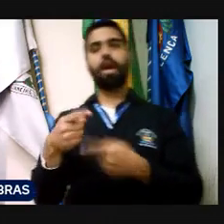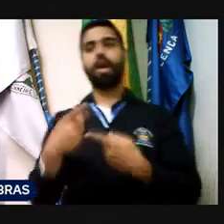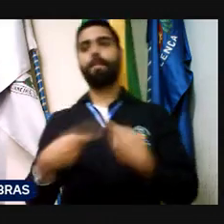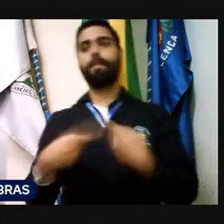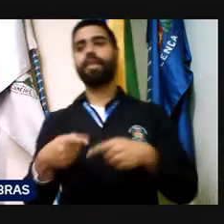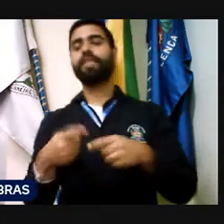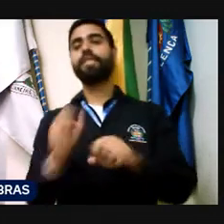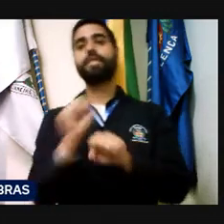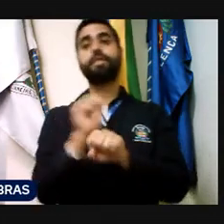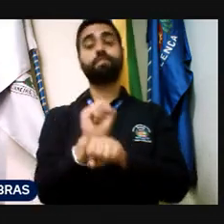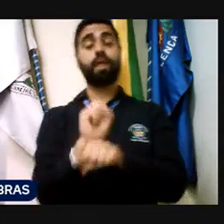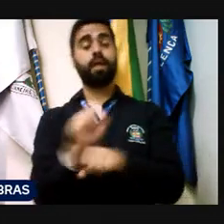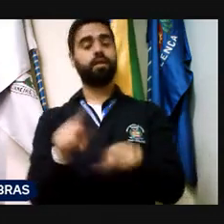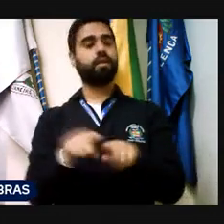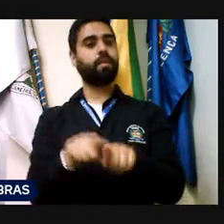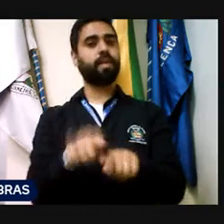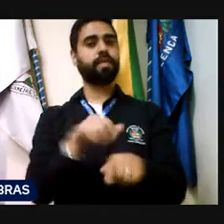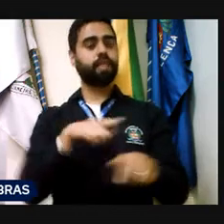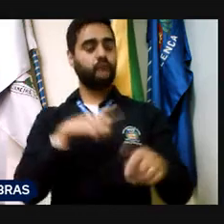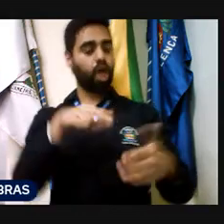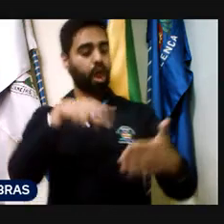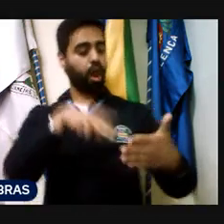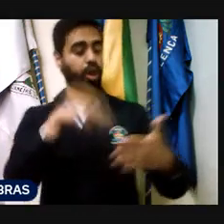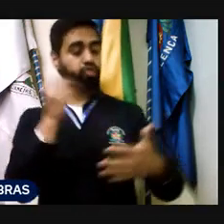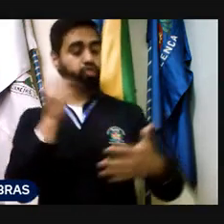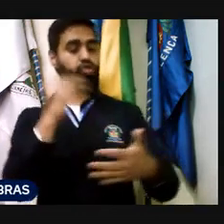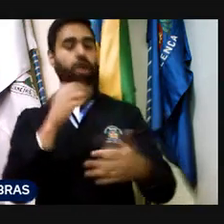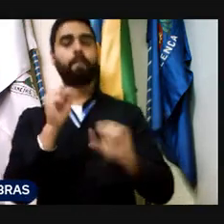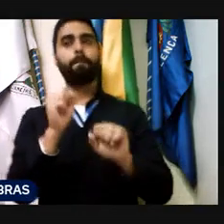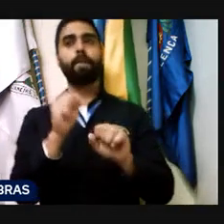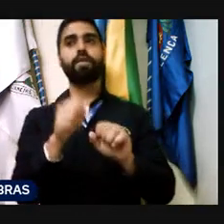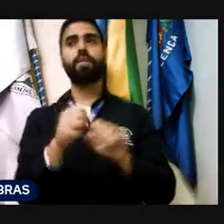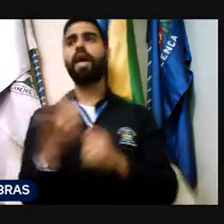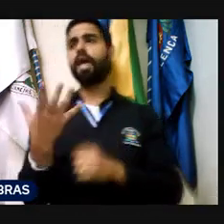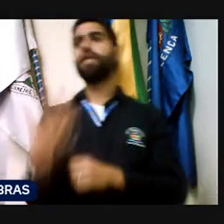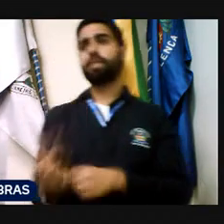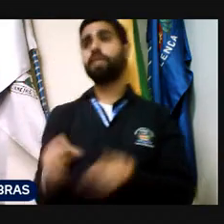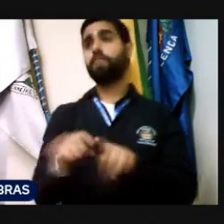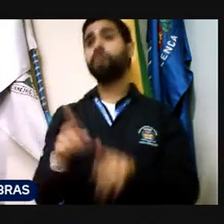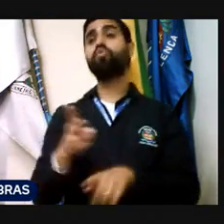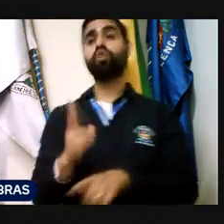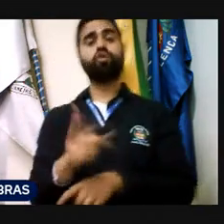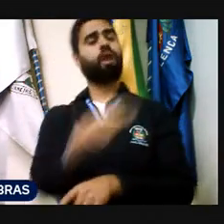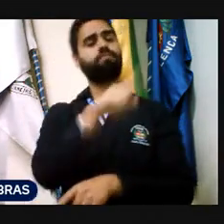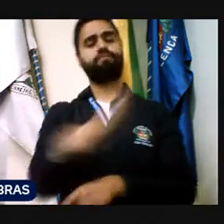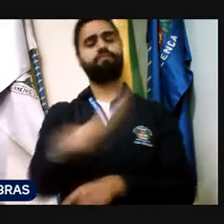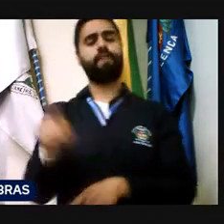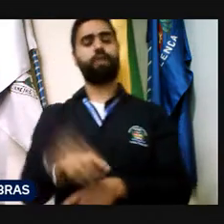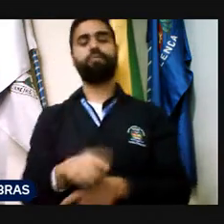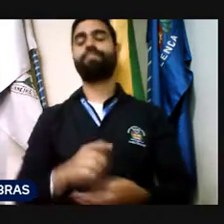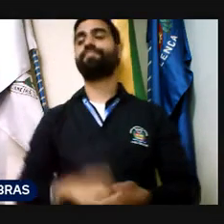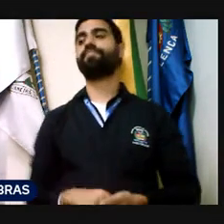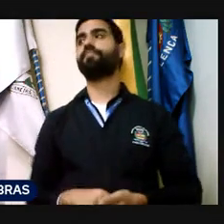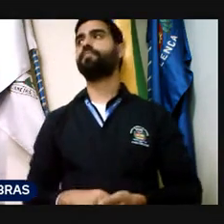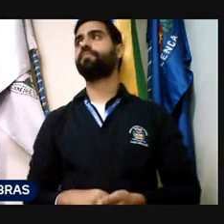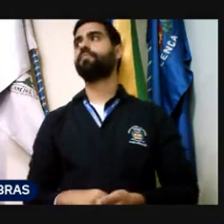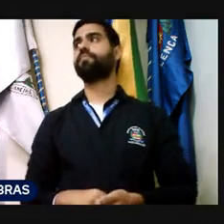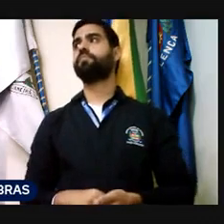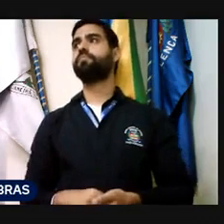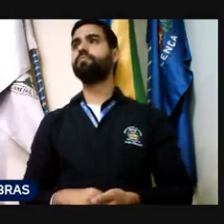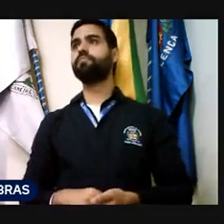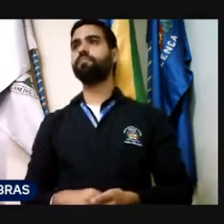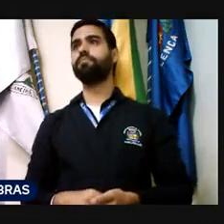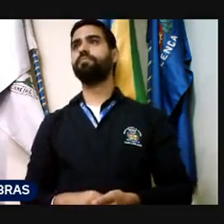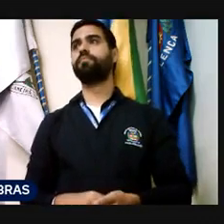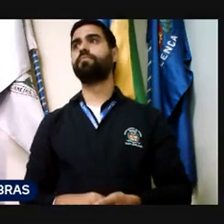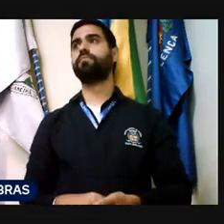no aguardo de que, a partir de nova apreciação, as razões apresentadas possam ser acolhidas com a manutenção do presente veto. Valença Luiz Fernando Portado da